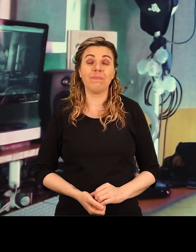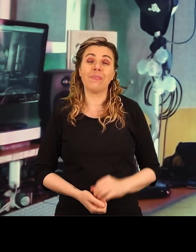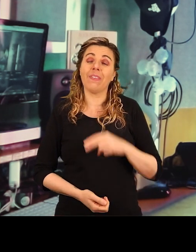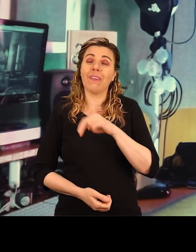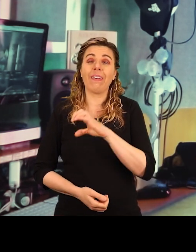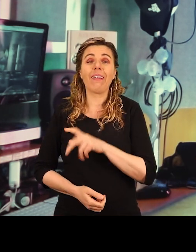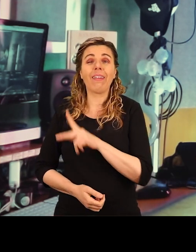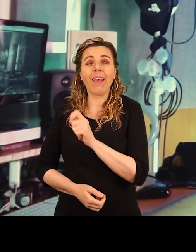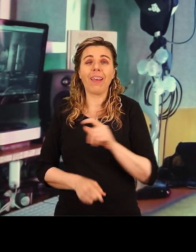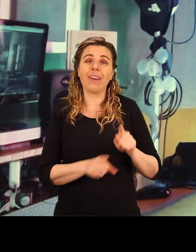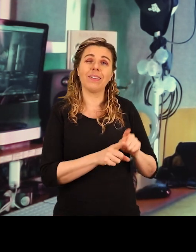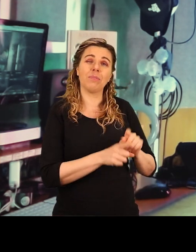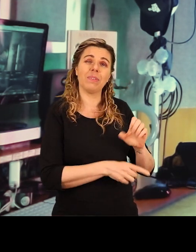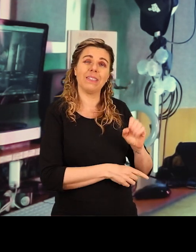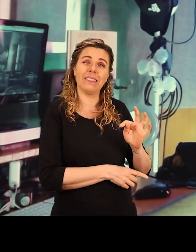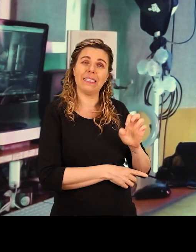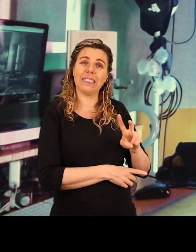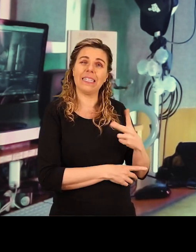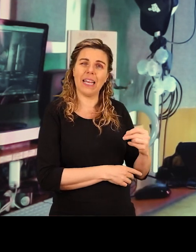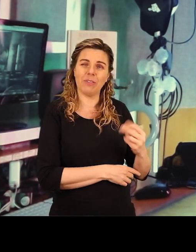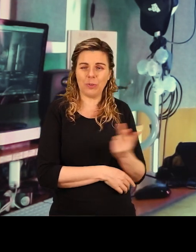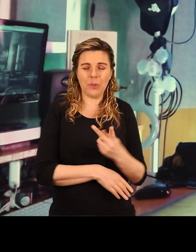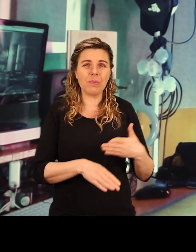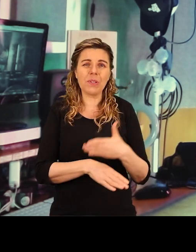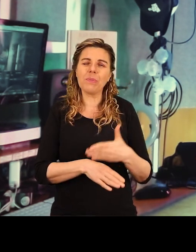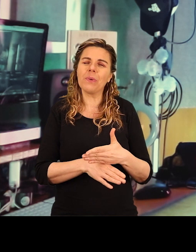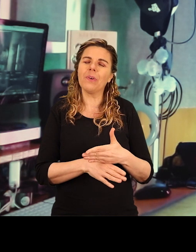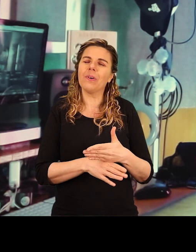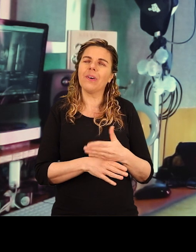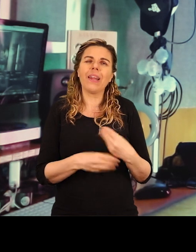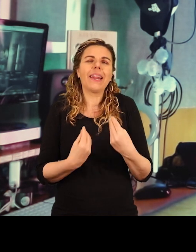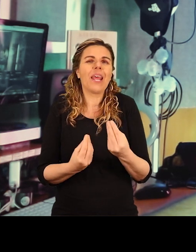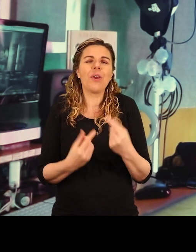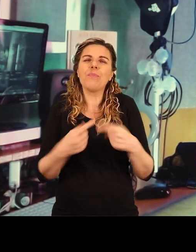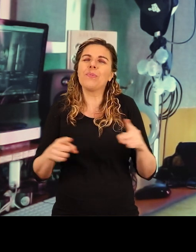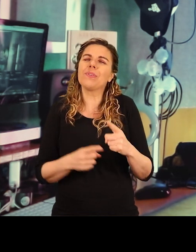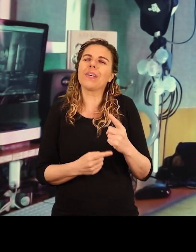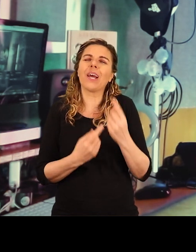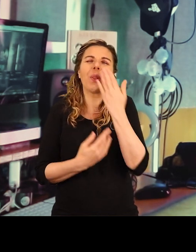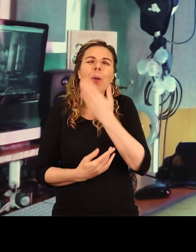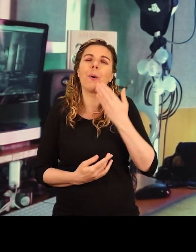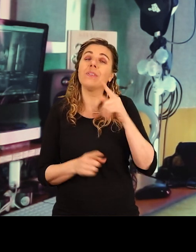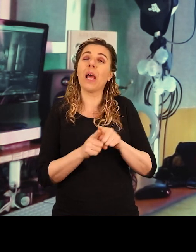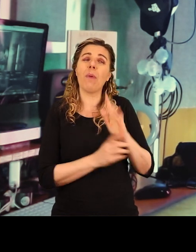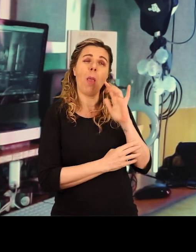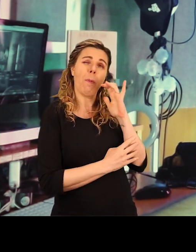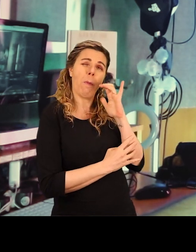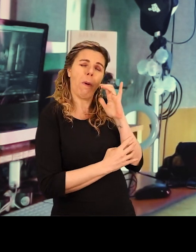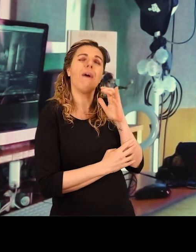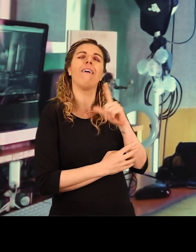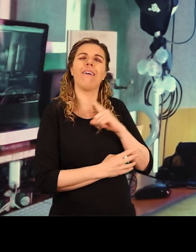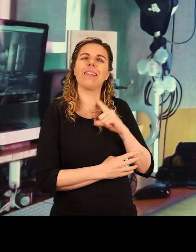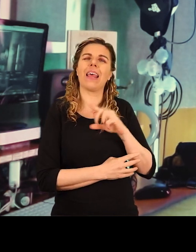Participação da NECA, do Estevam, acho que foram... deram uma doçura extra, né? Que é muito massa. Solo de Fluggler do nosso amigo Wilboni, que é uma